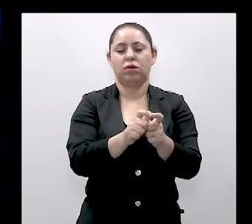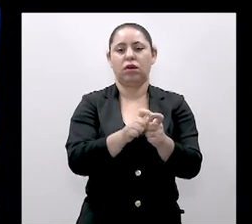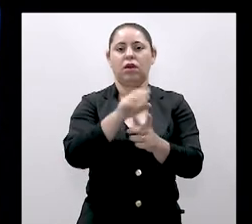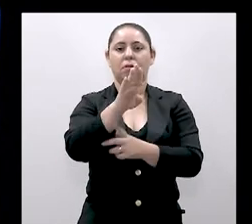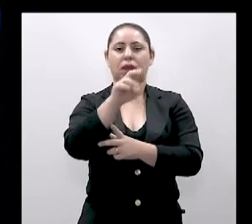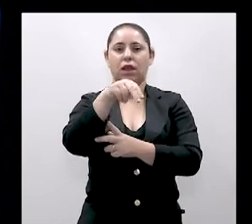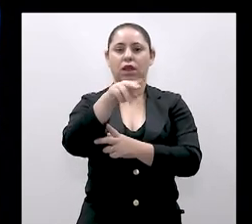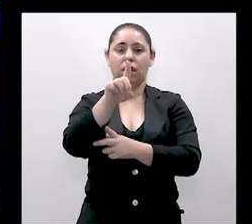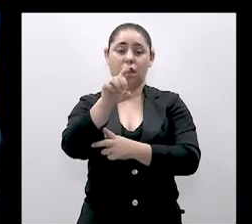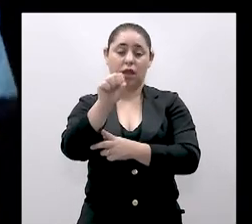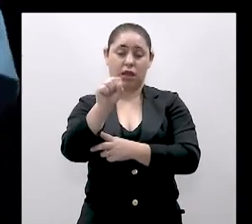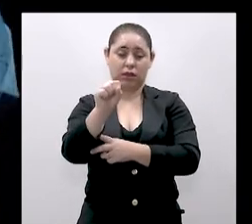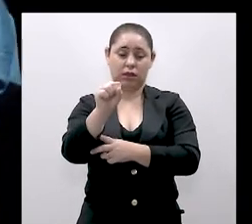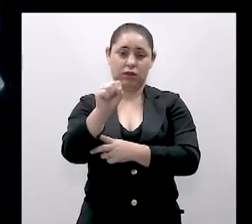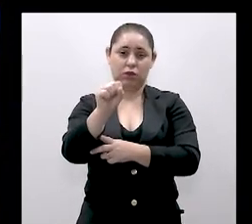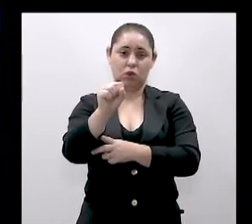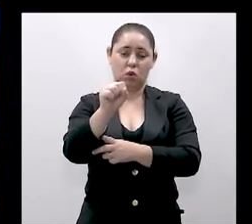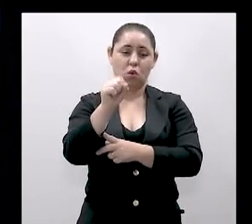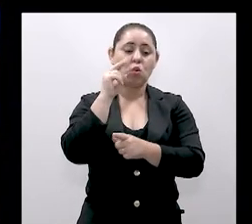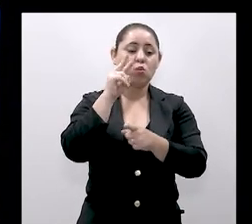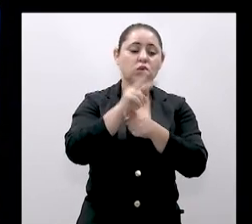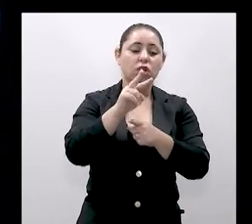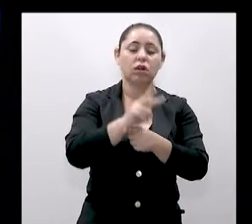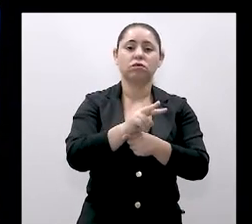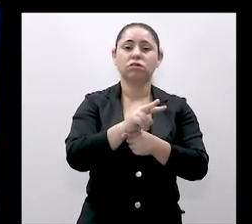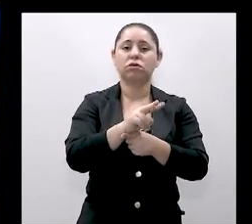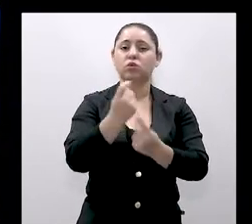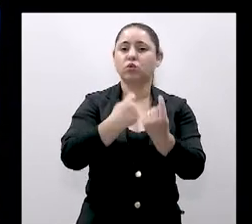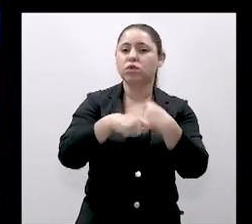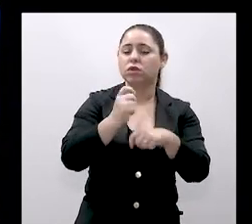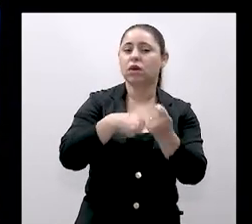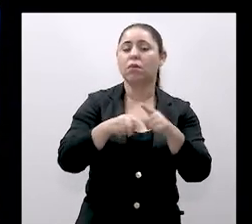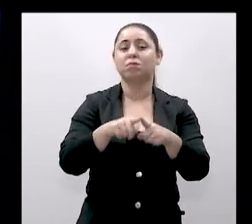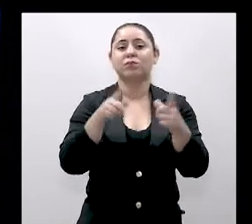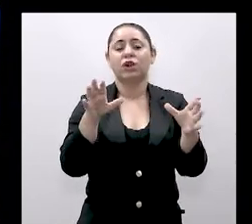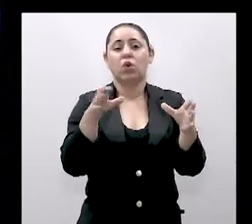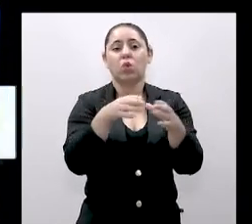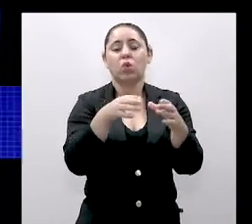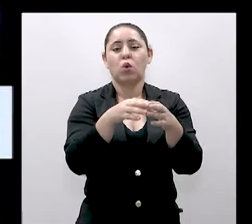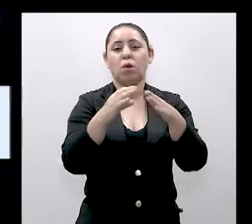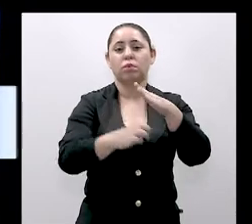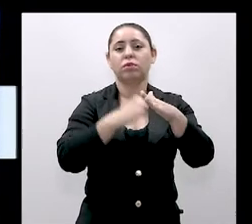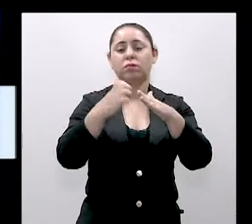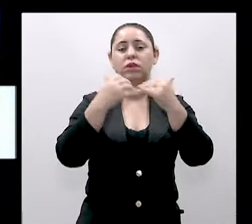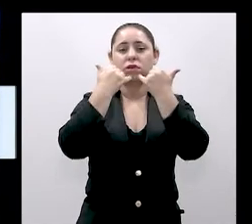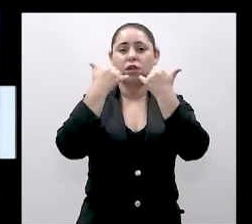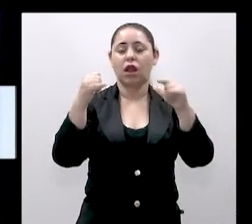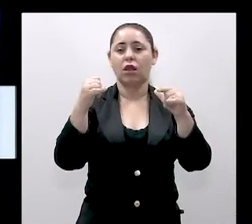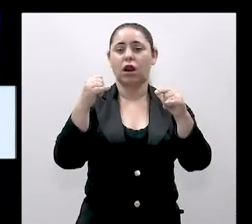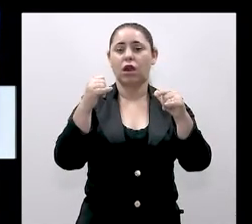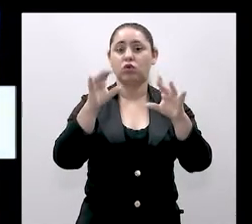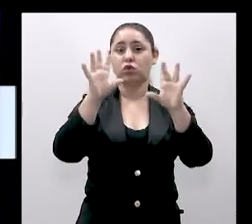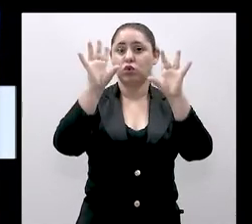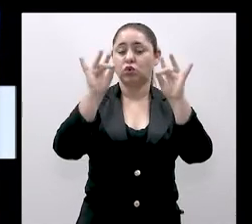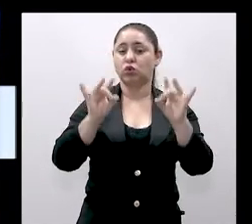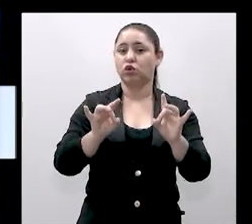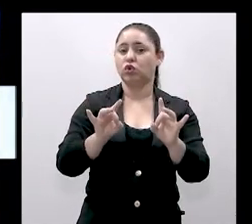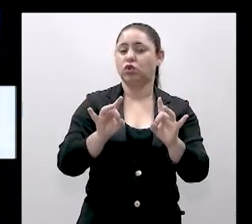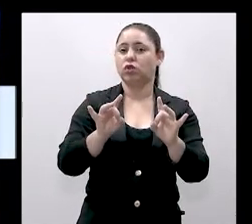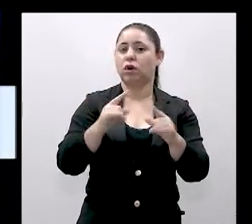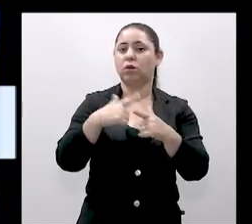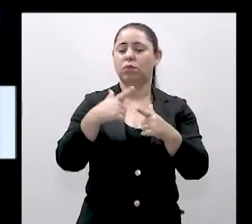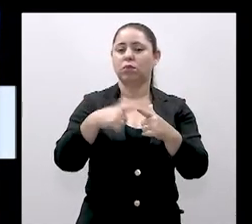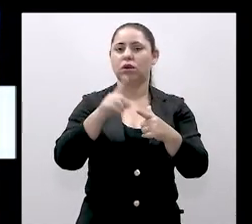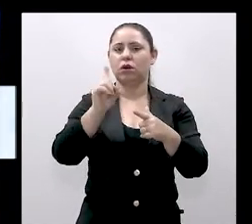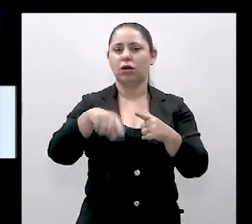minoritária ida e o BNDS coordenar Claro mas o setor elétrico hoje é muito complexo porque o